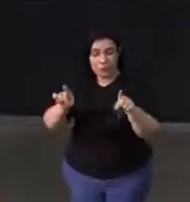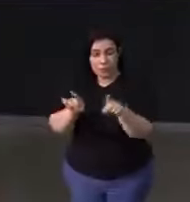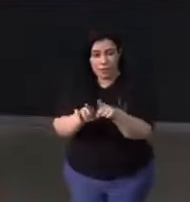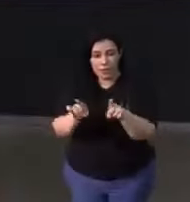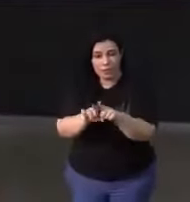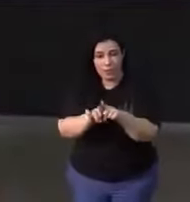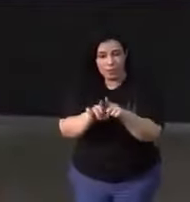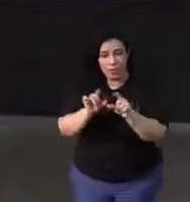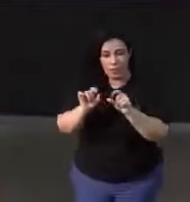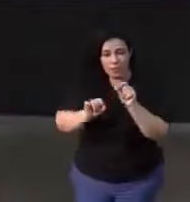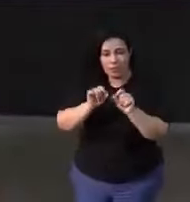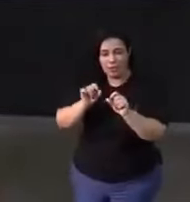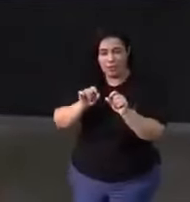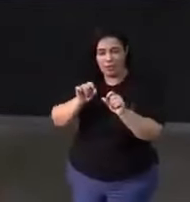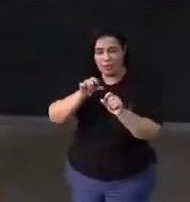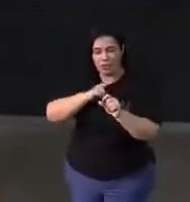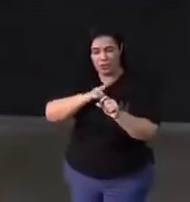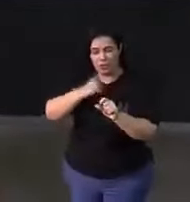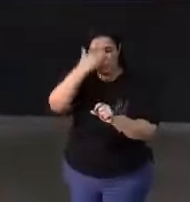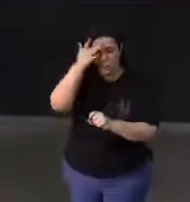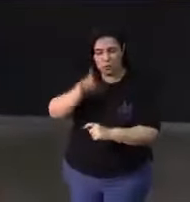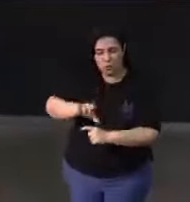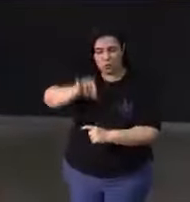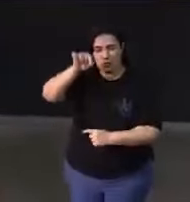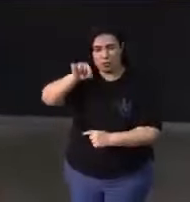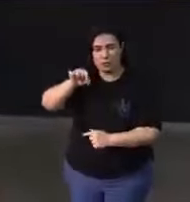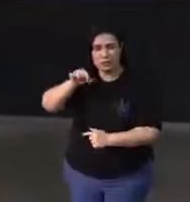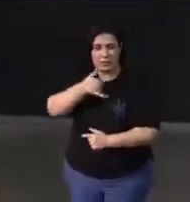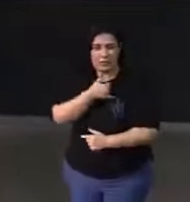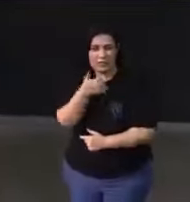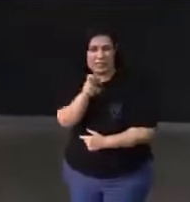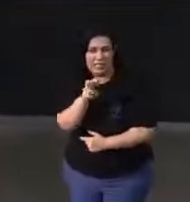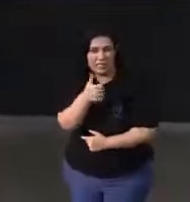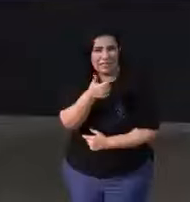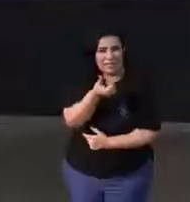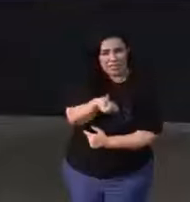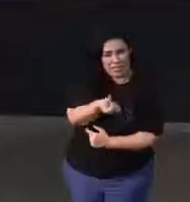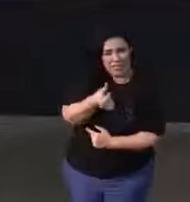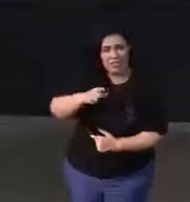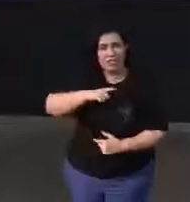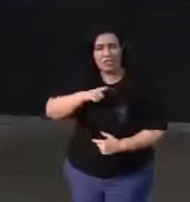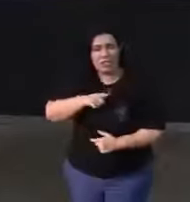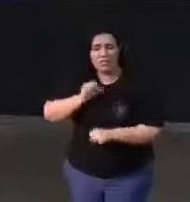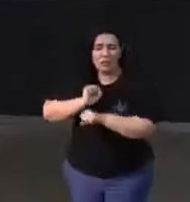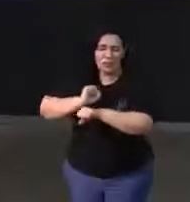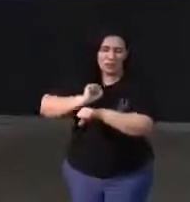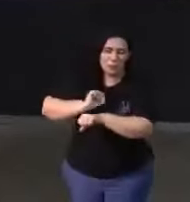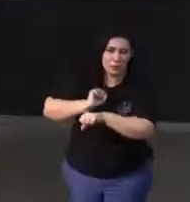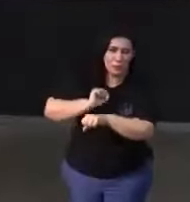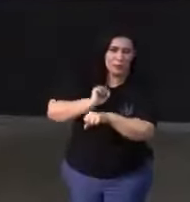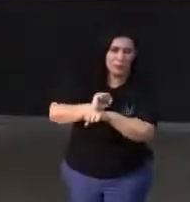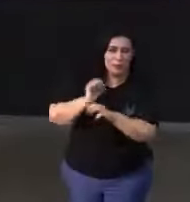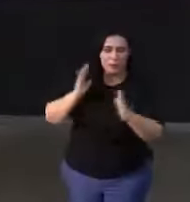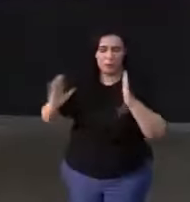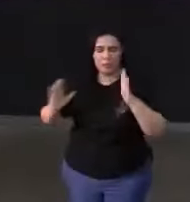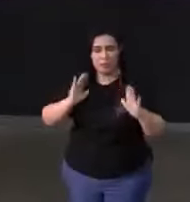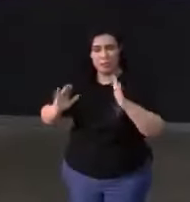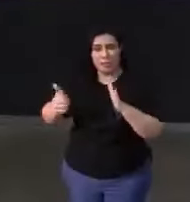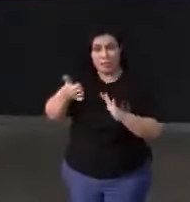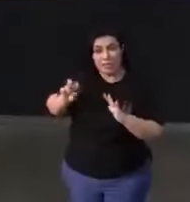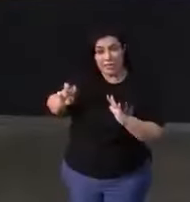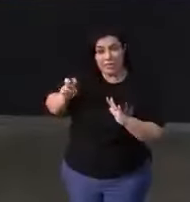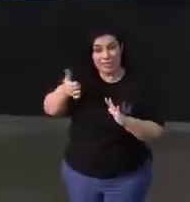coincidentemente, sendo eles escolhidos com 15 e 16 anos, também vão ter que esperar entre 15 e